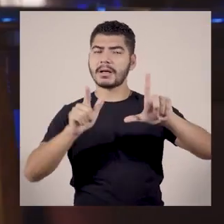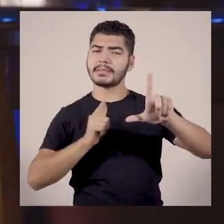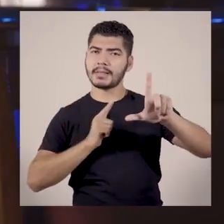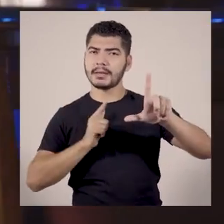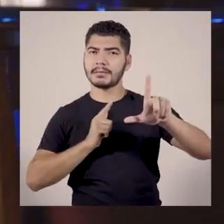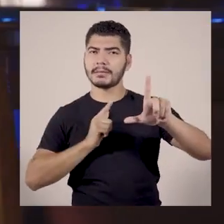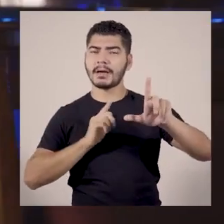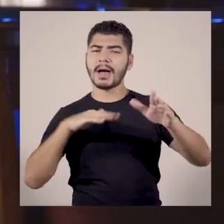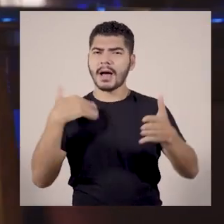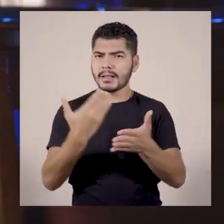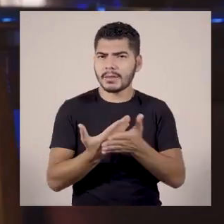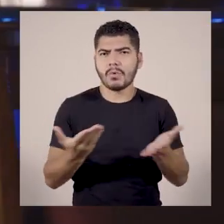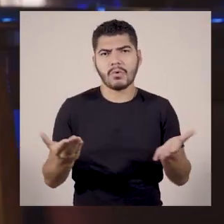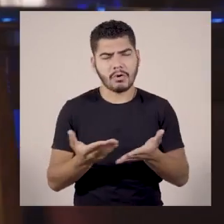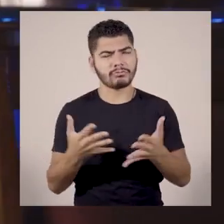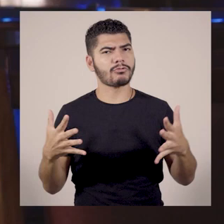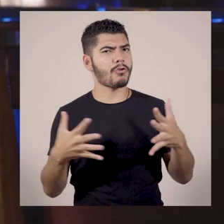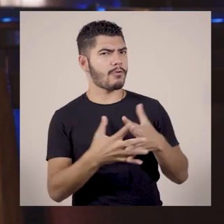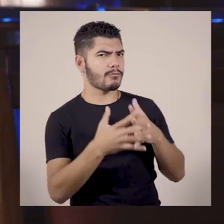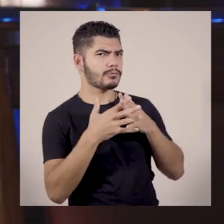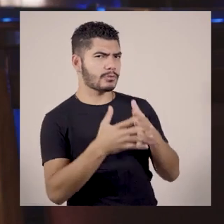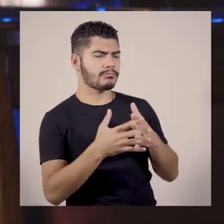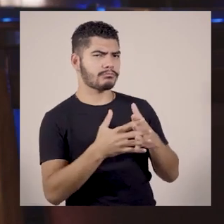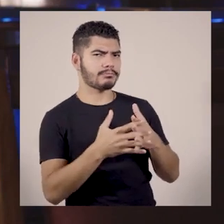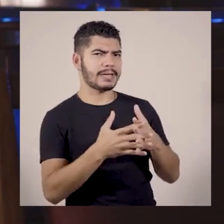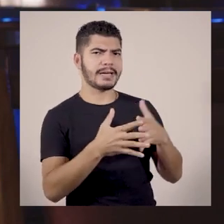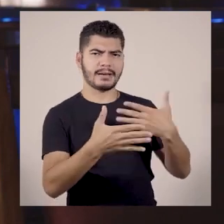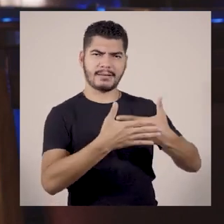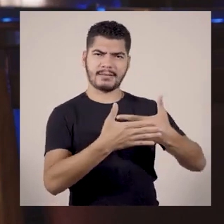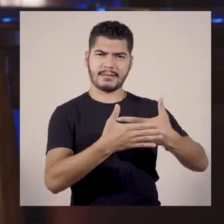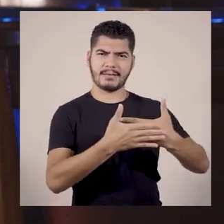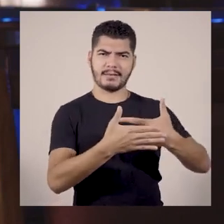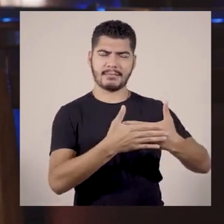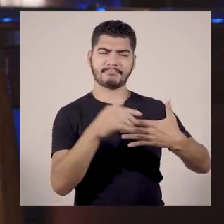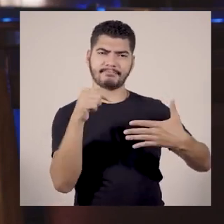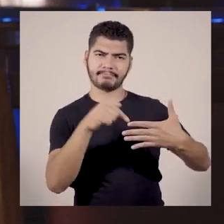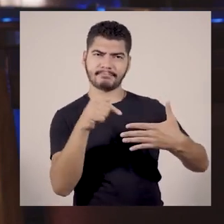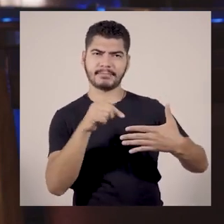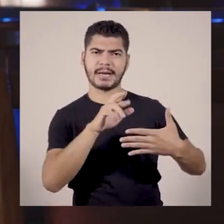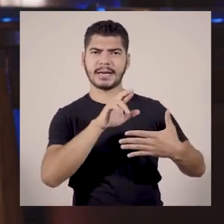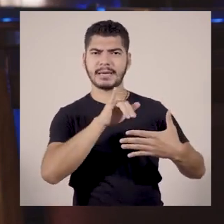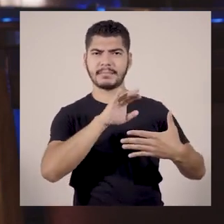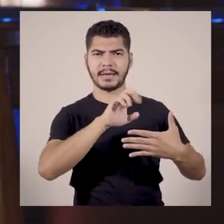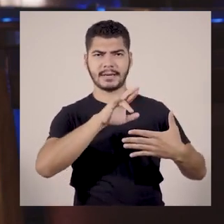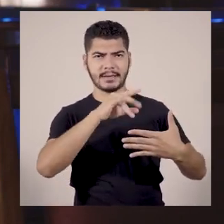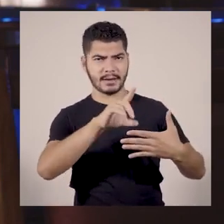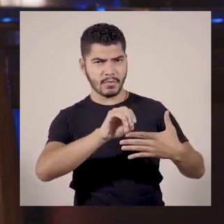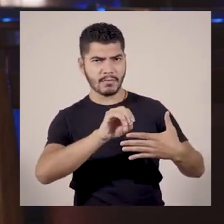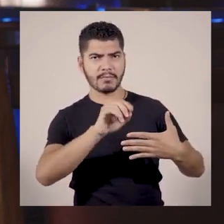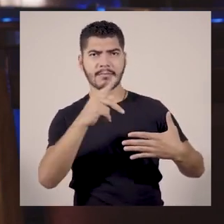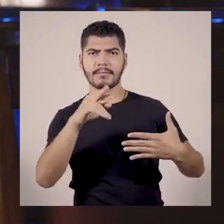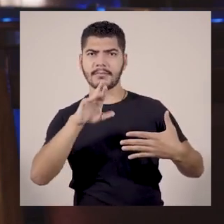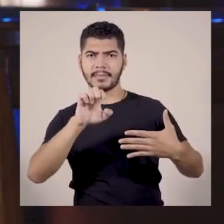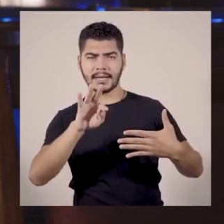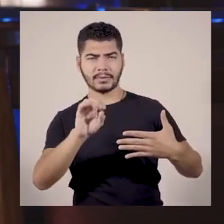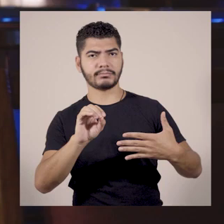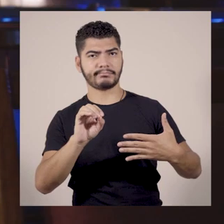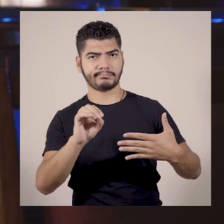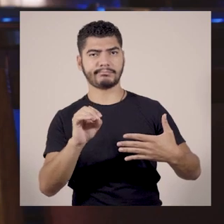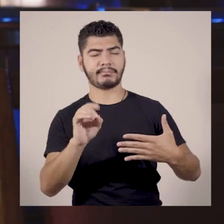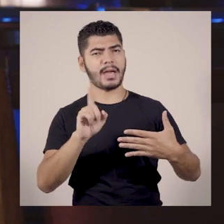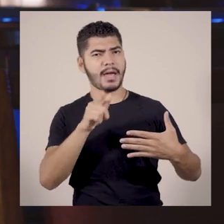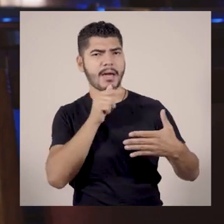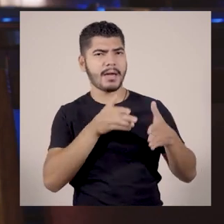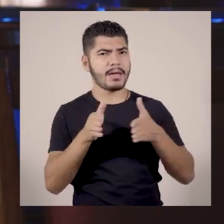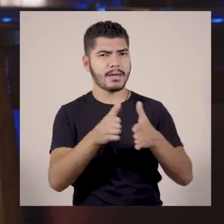um nome que até hoje confunde a gente: Ribeirão Preto. É um rio de muitos